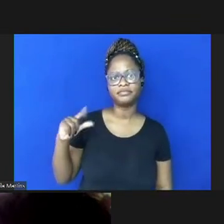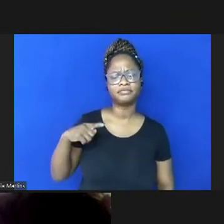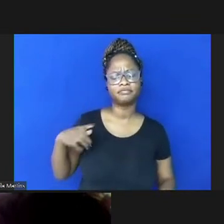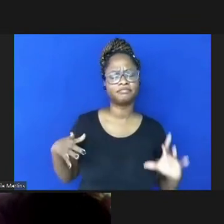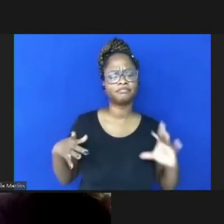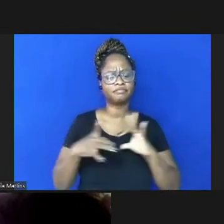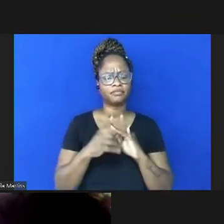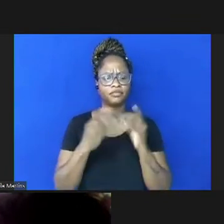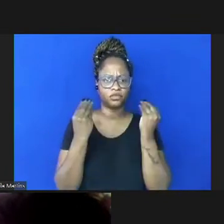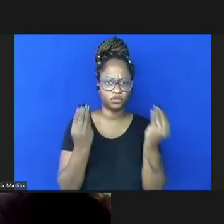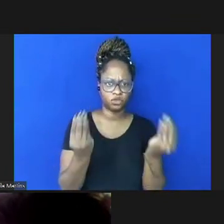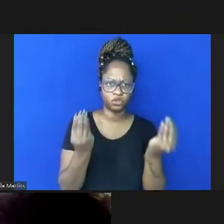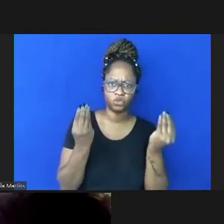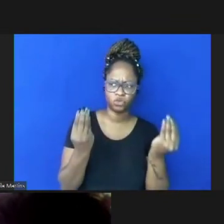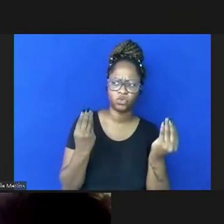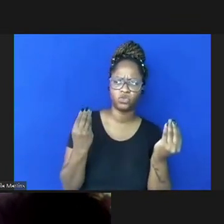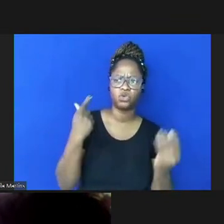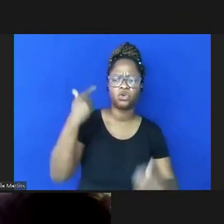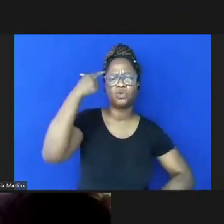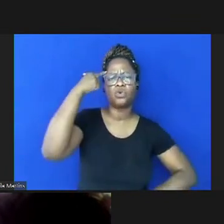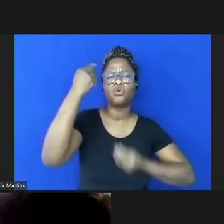o